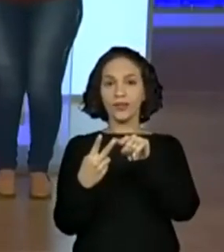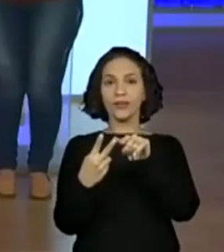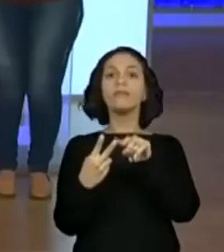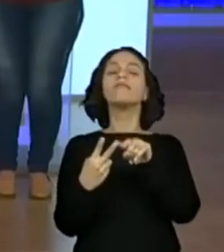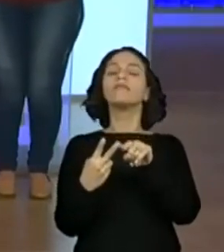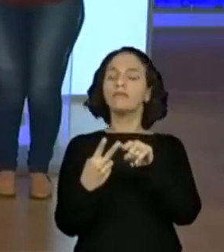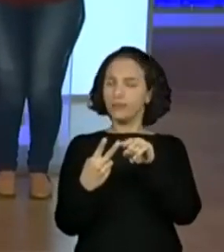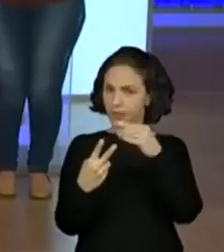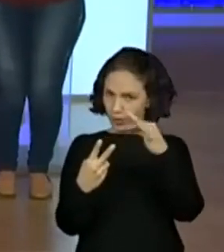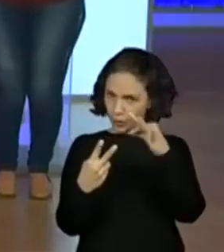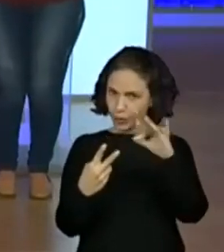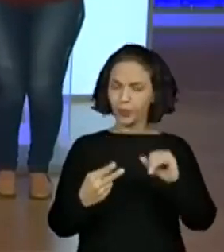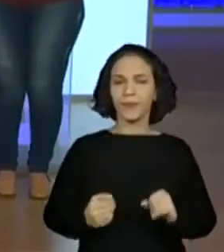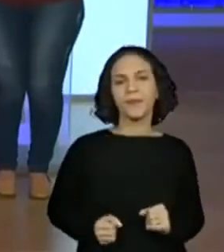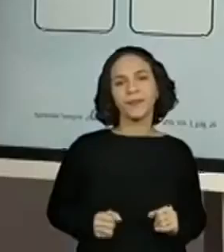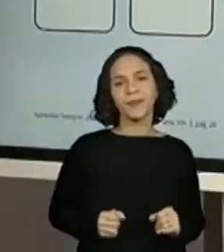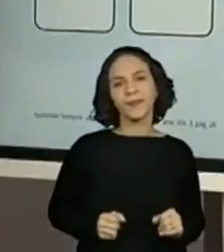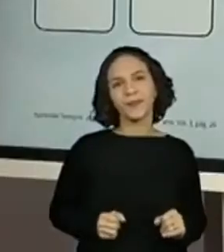bem.